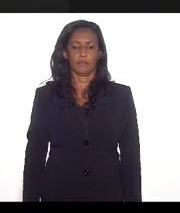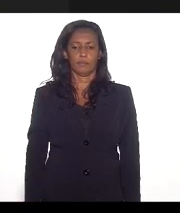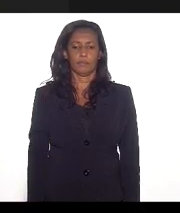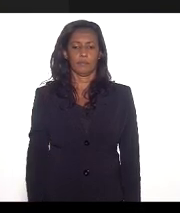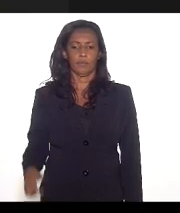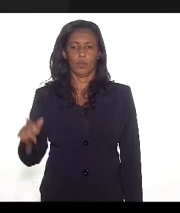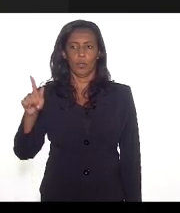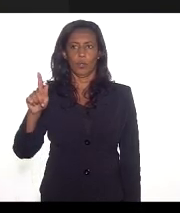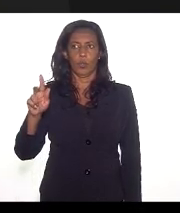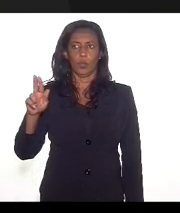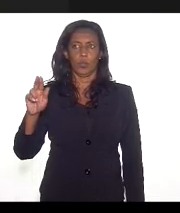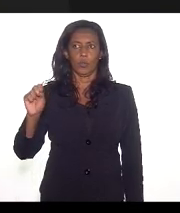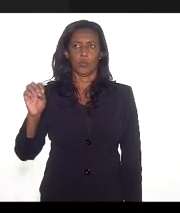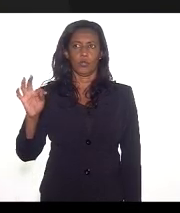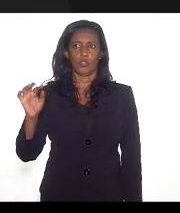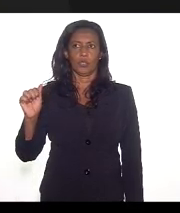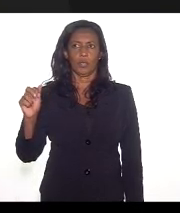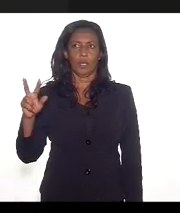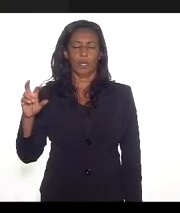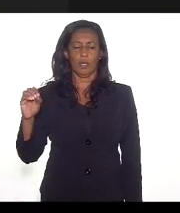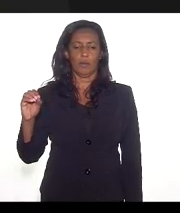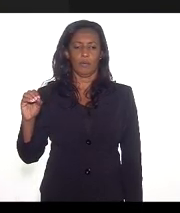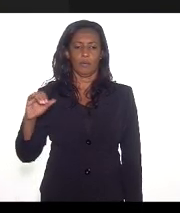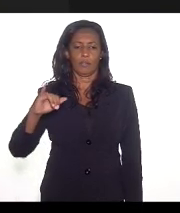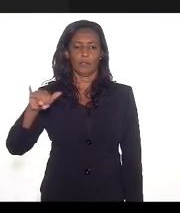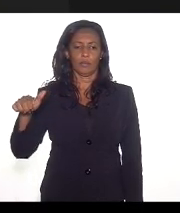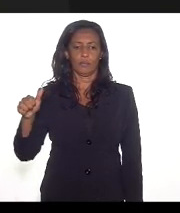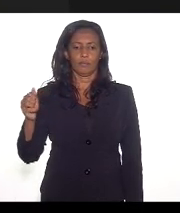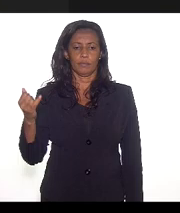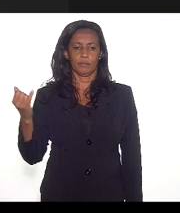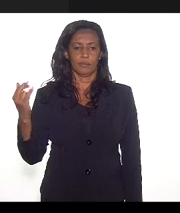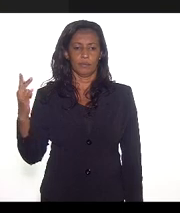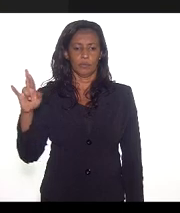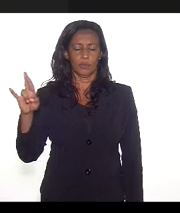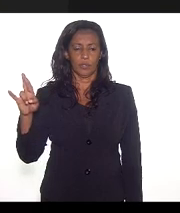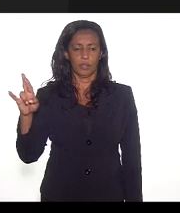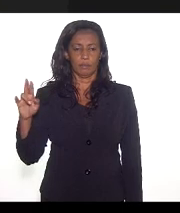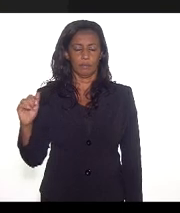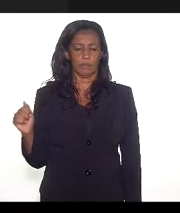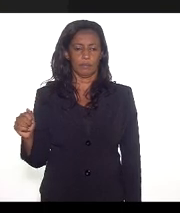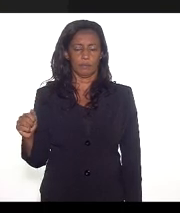Deputado Gustavo Schmidt. Deputado Jair Bittencourt, vota não.